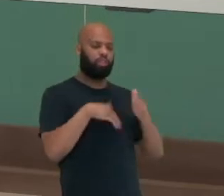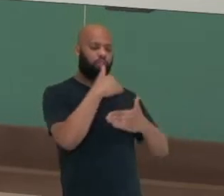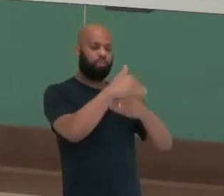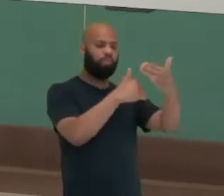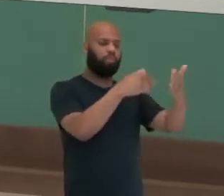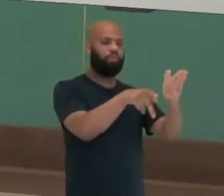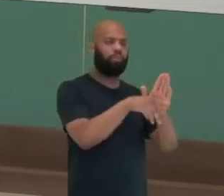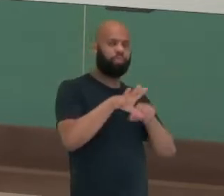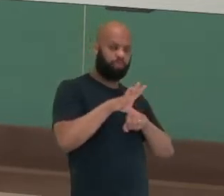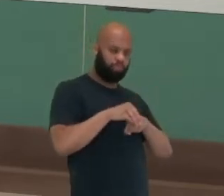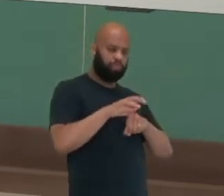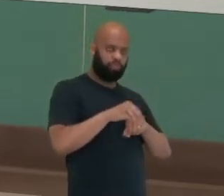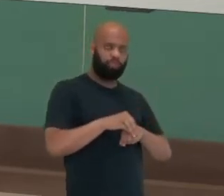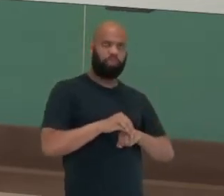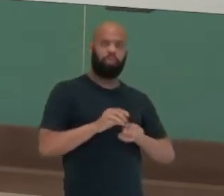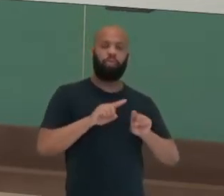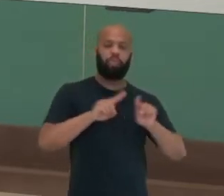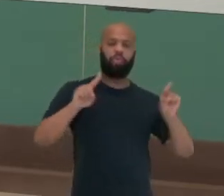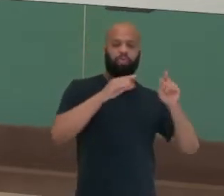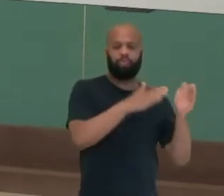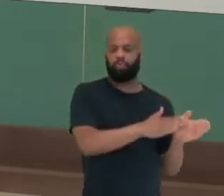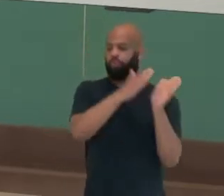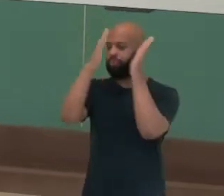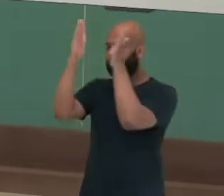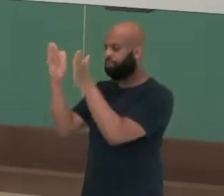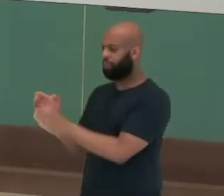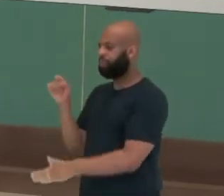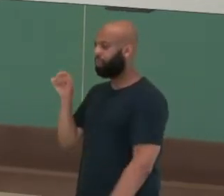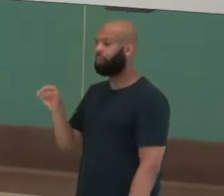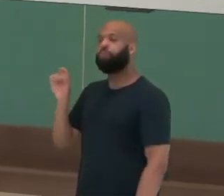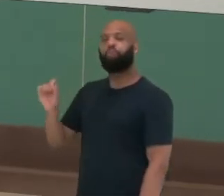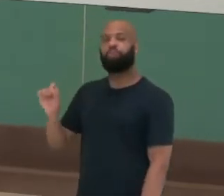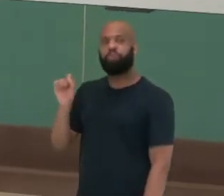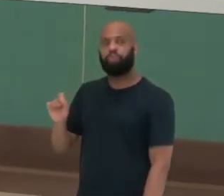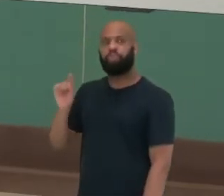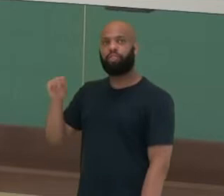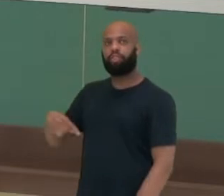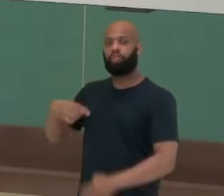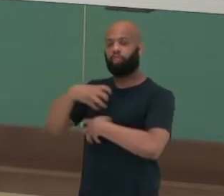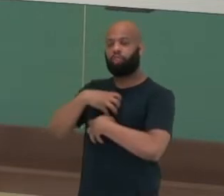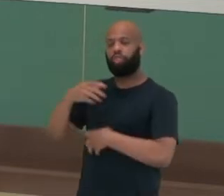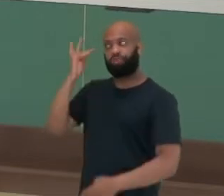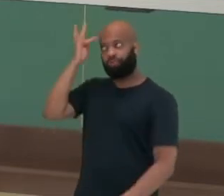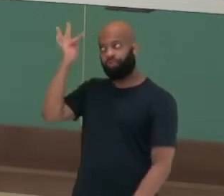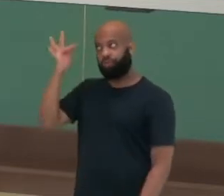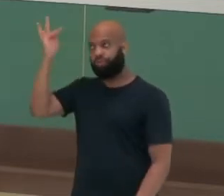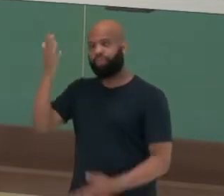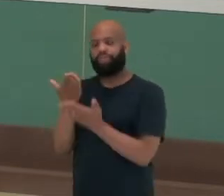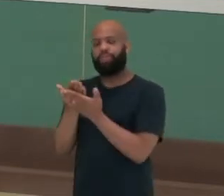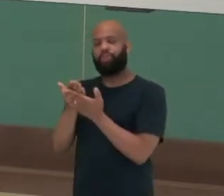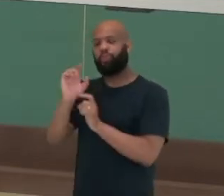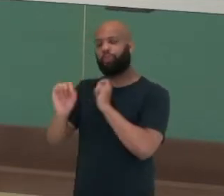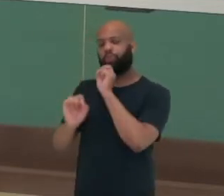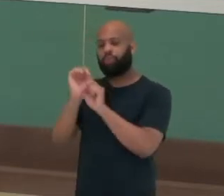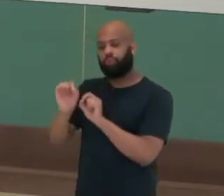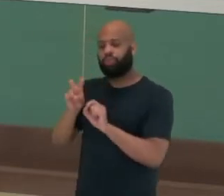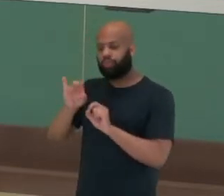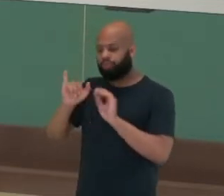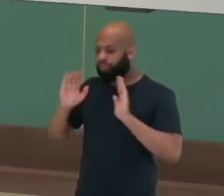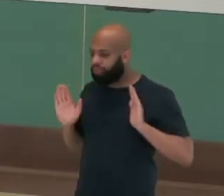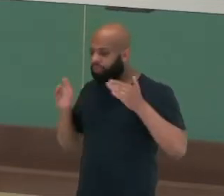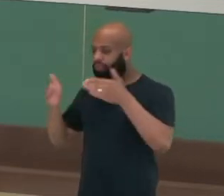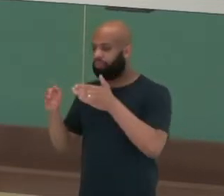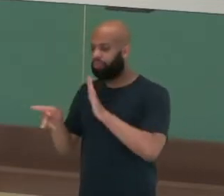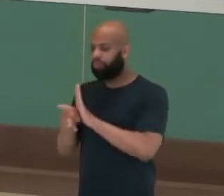do conhecimento, enquanto o racionalismo é a corrente filosófica que vai enfatizar